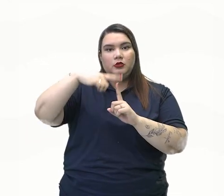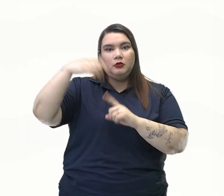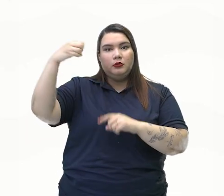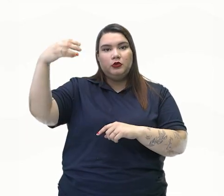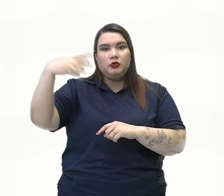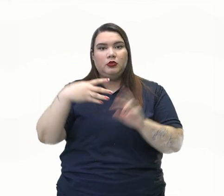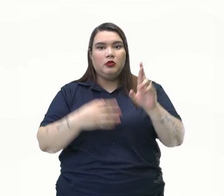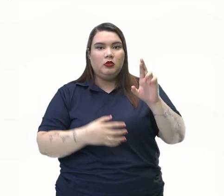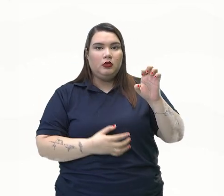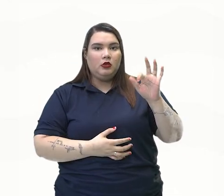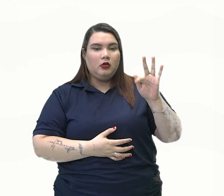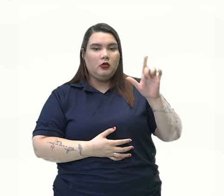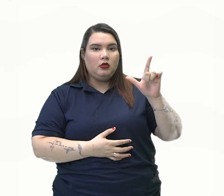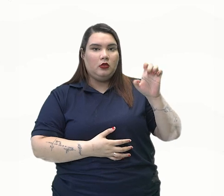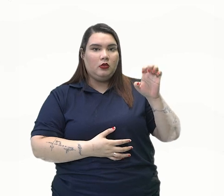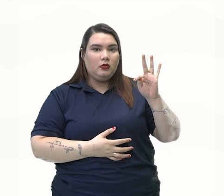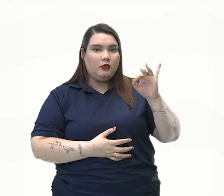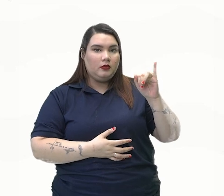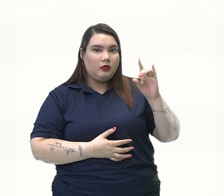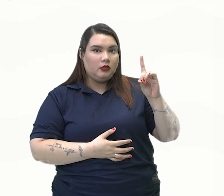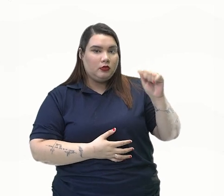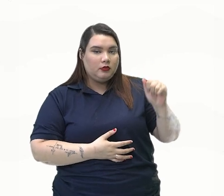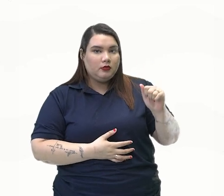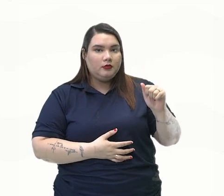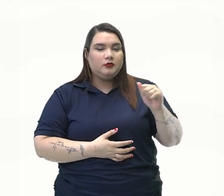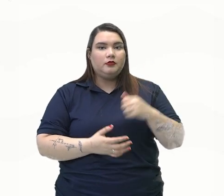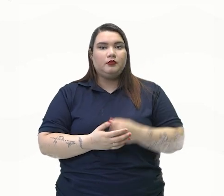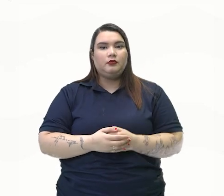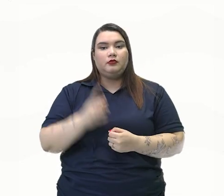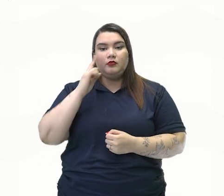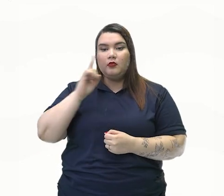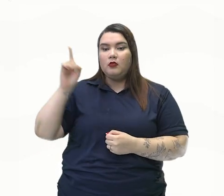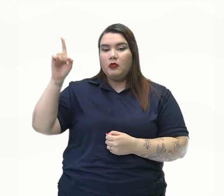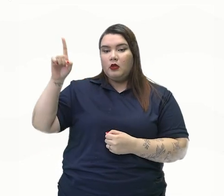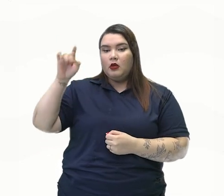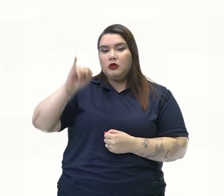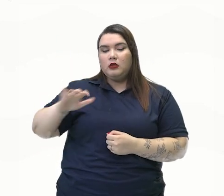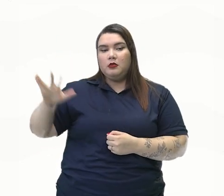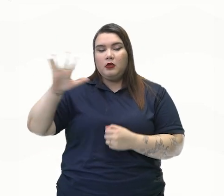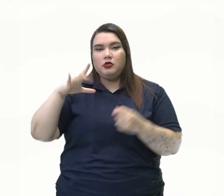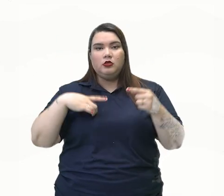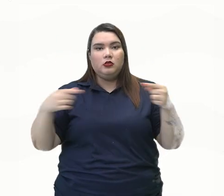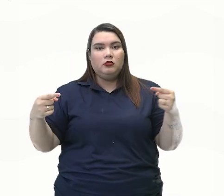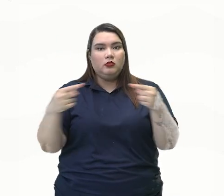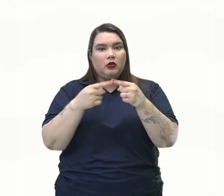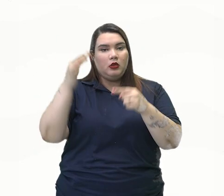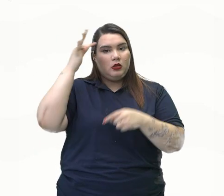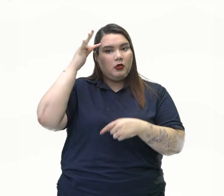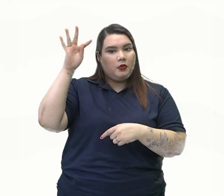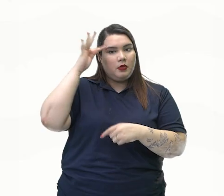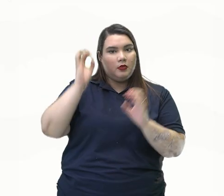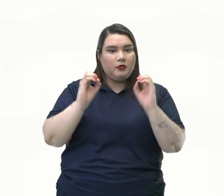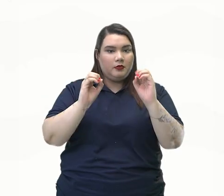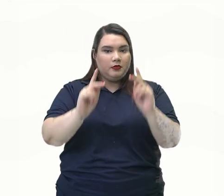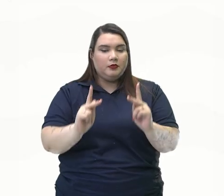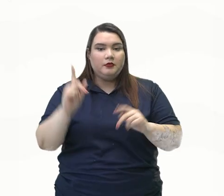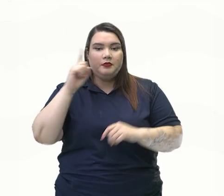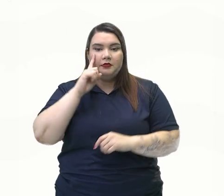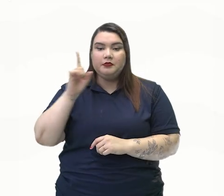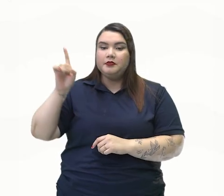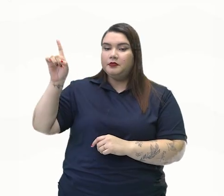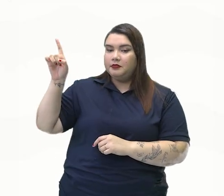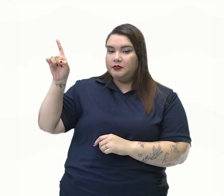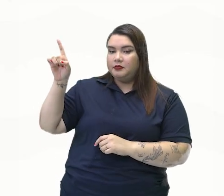Você percebe aí que nesta figura, você percebe o princípio da reflexão regular.